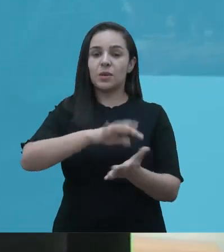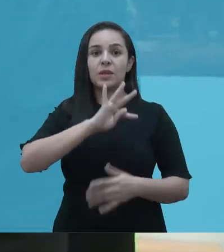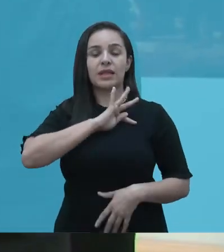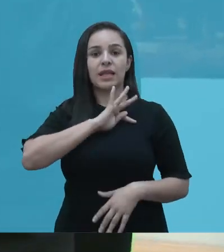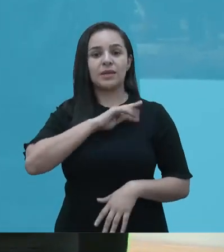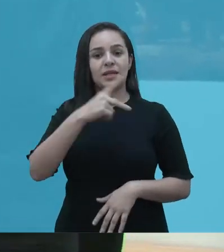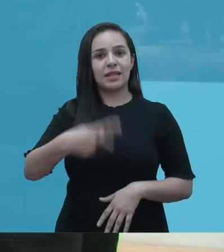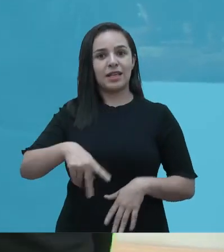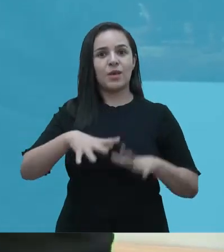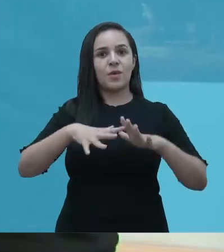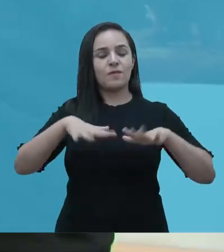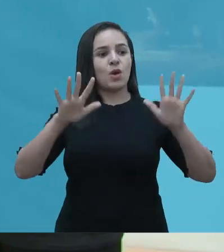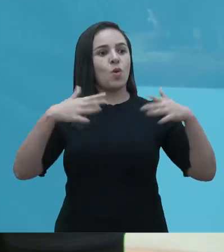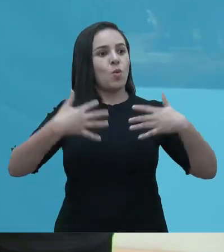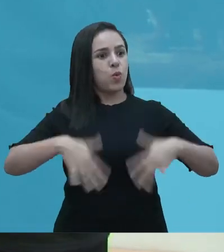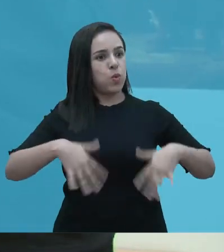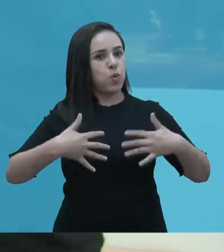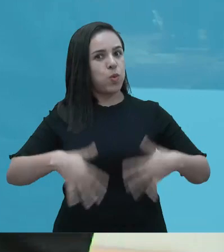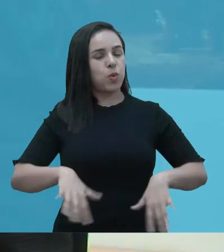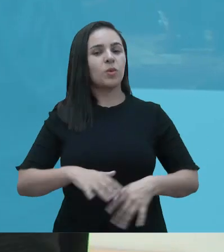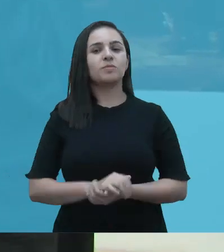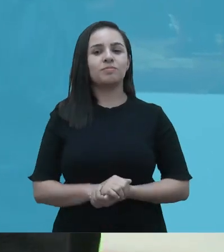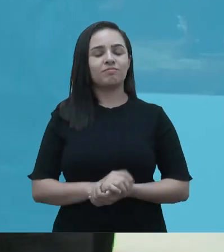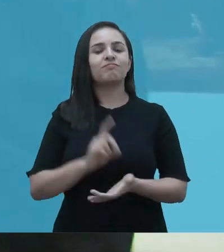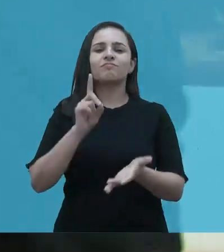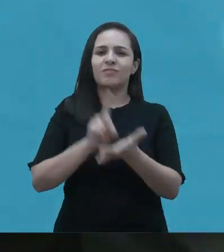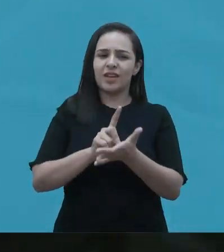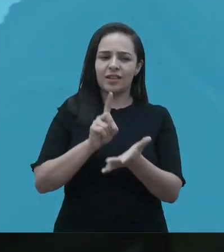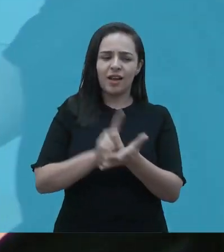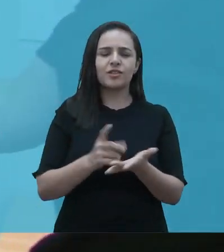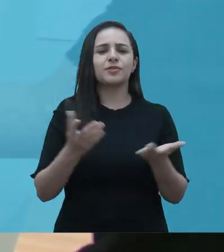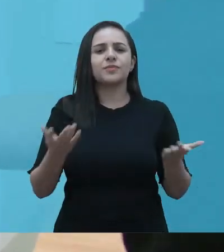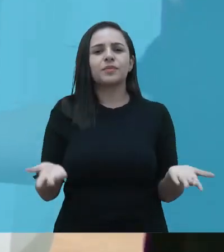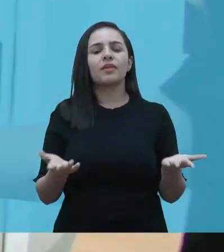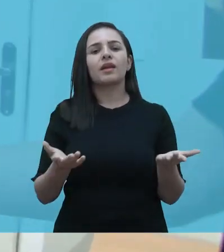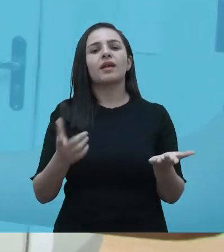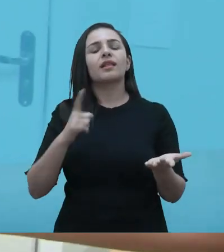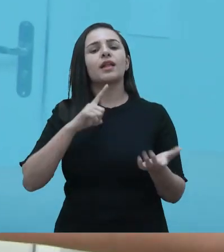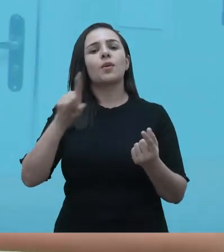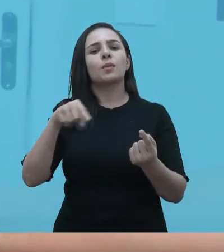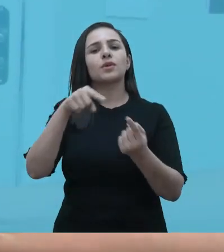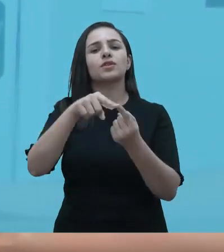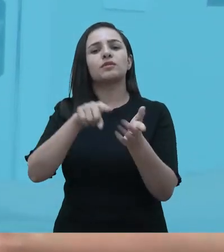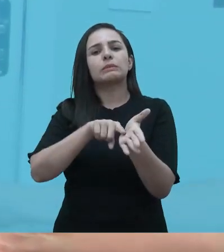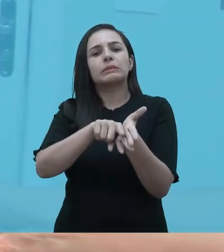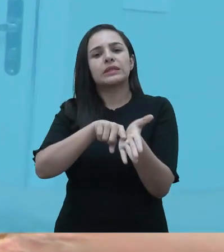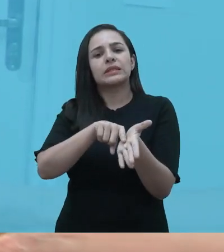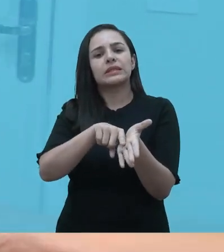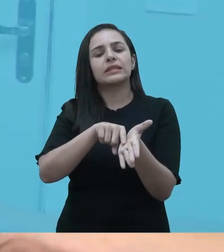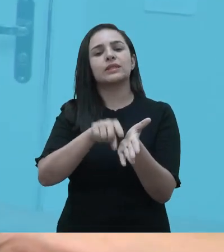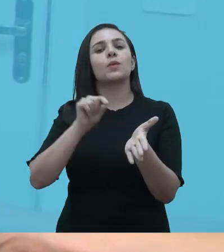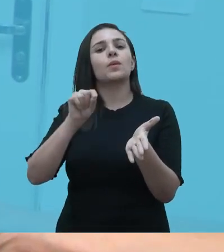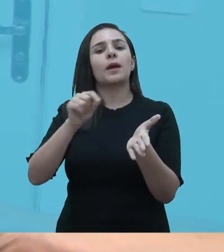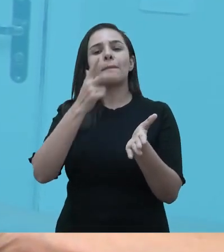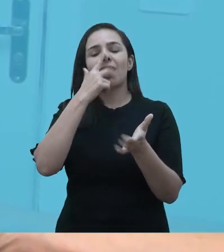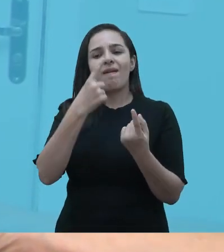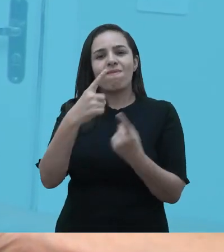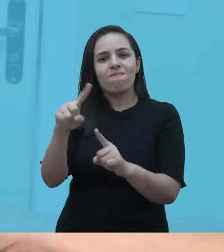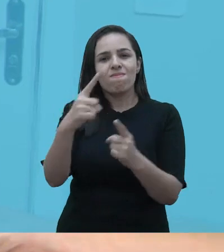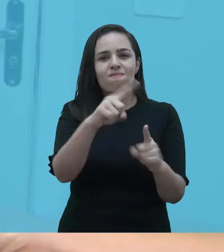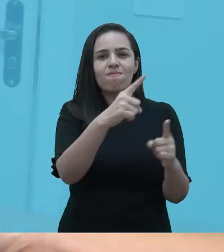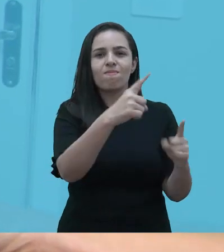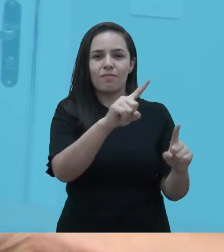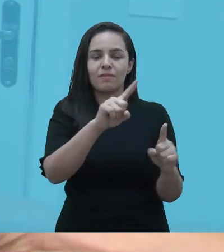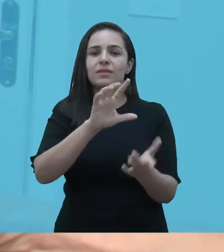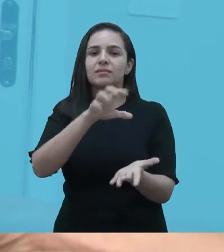servidores técnico-administrativos aqui na uefs e não é isso exatamente a perspectiva da pesquisa perspectiva que traz